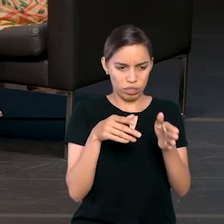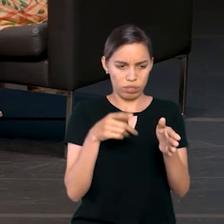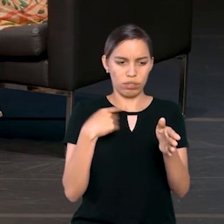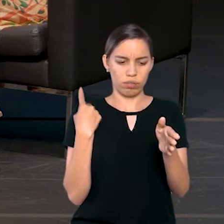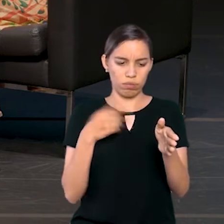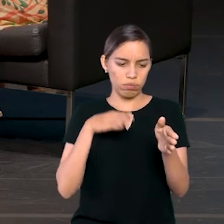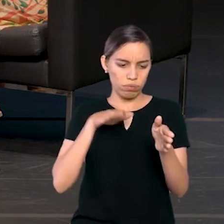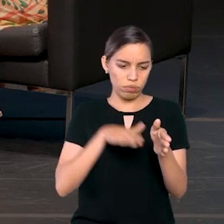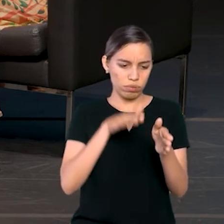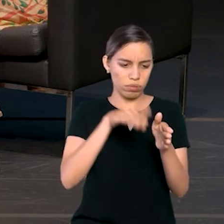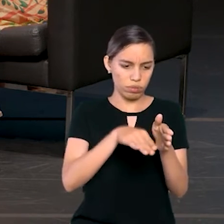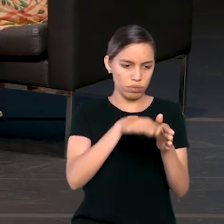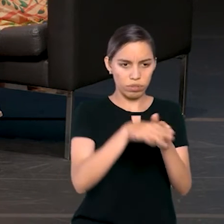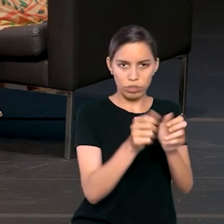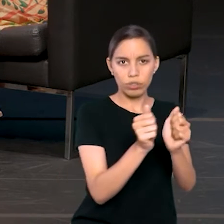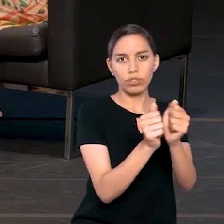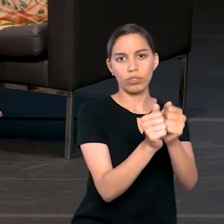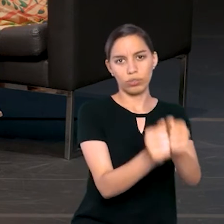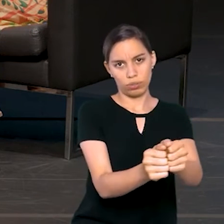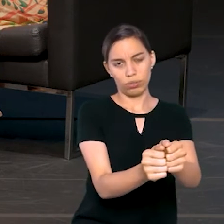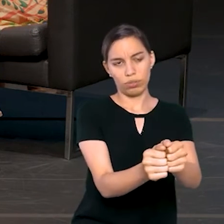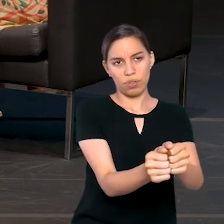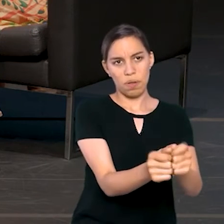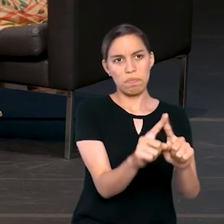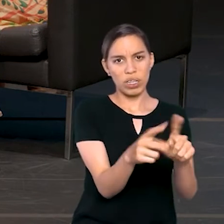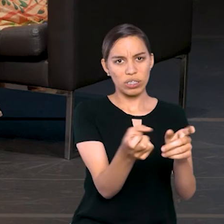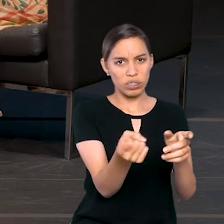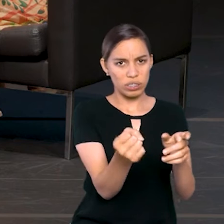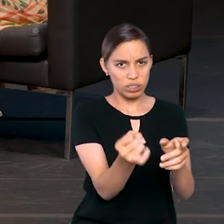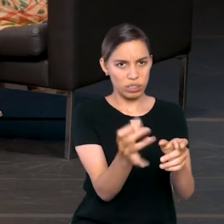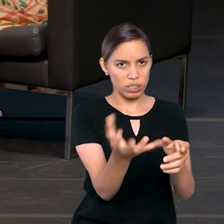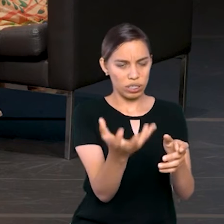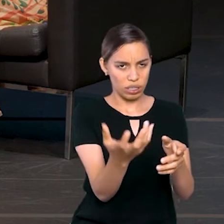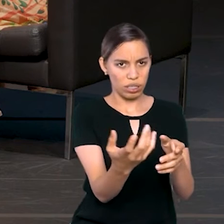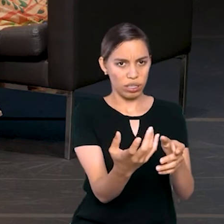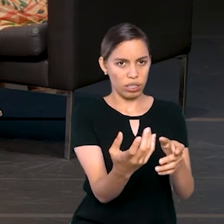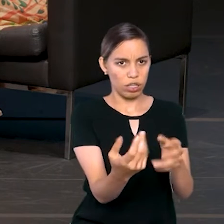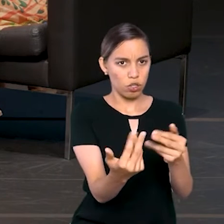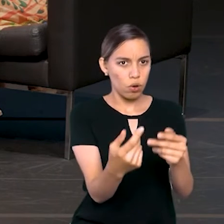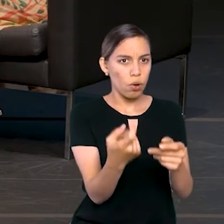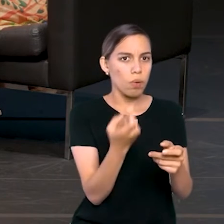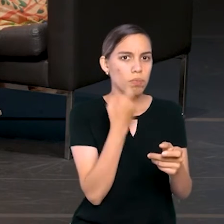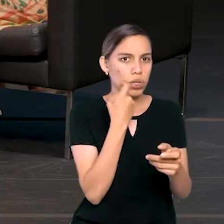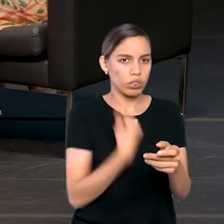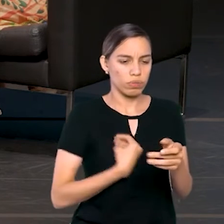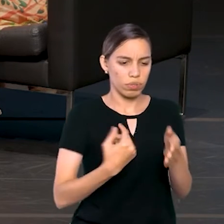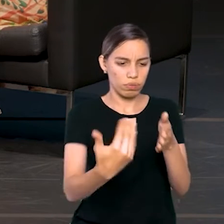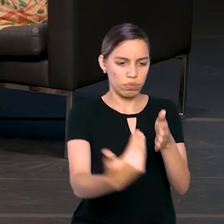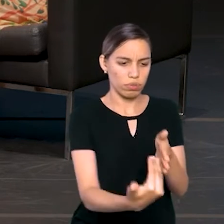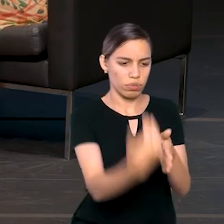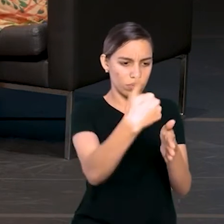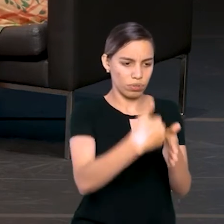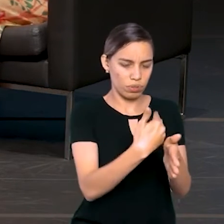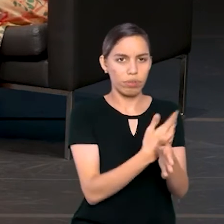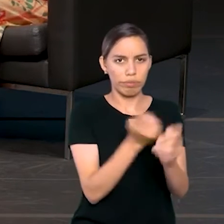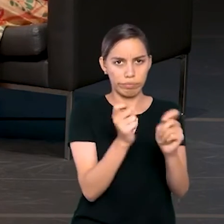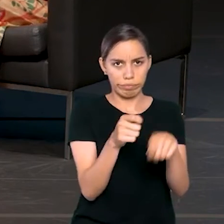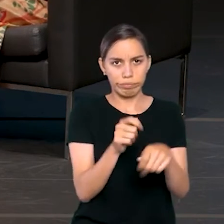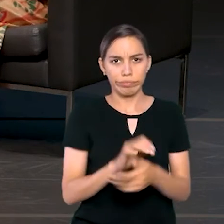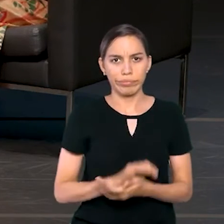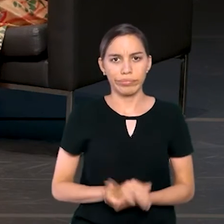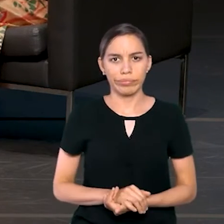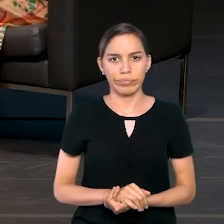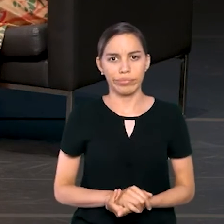coisa. Acompanhar esse movimento como um peixe vivo é outra. Ailton Krenak. Obrigada, gente.